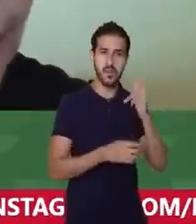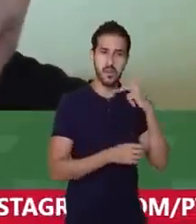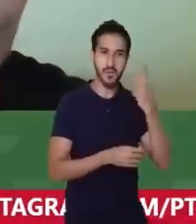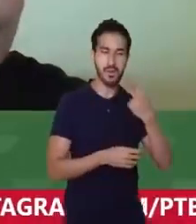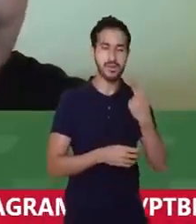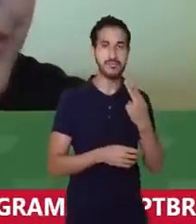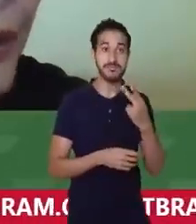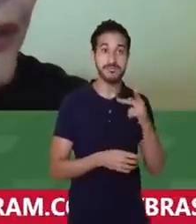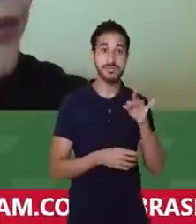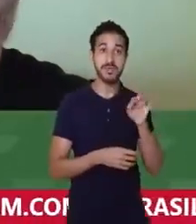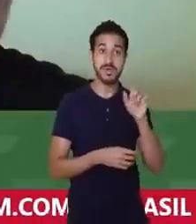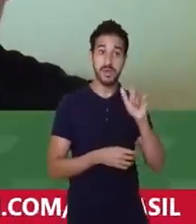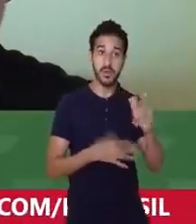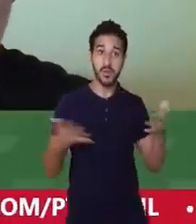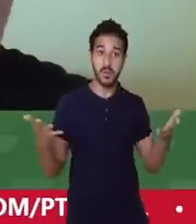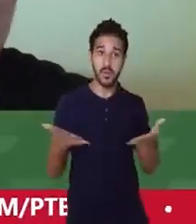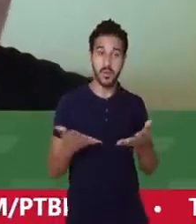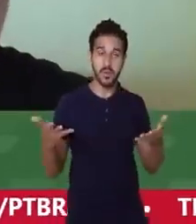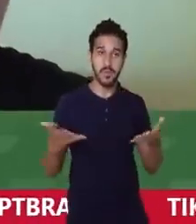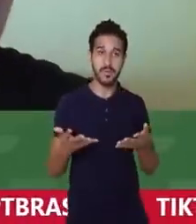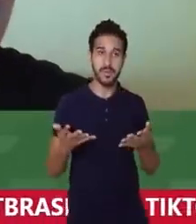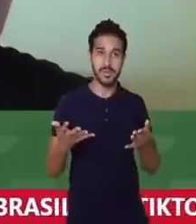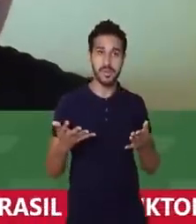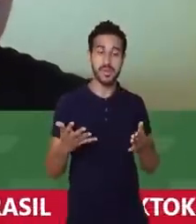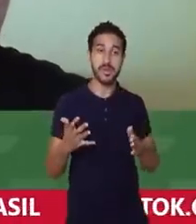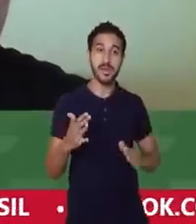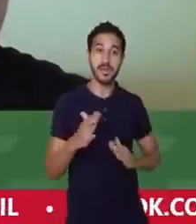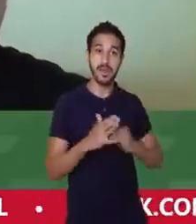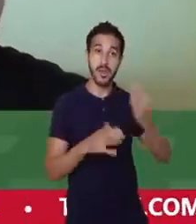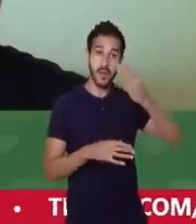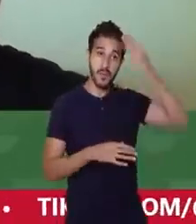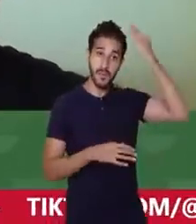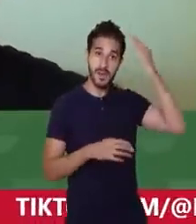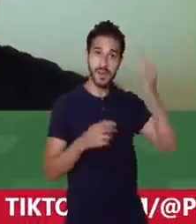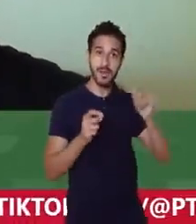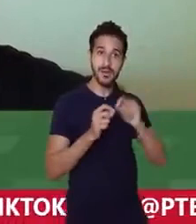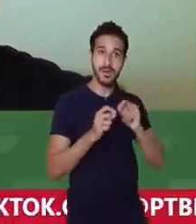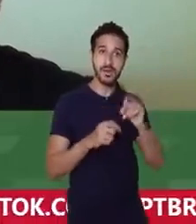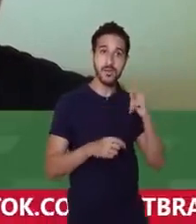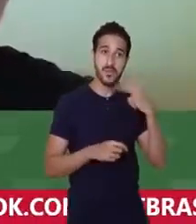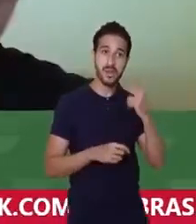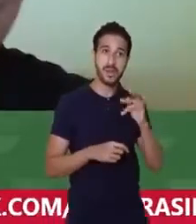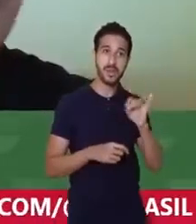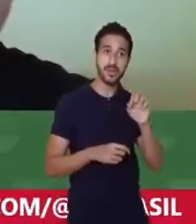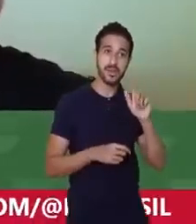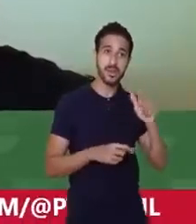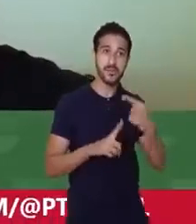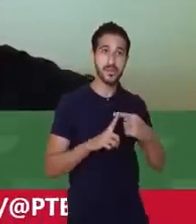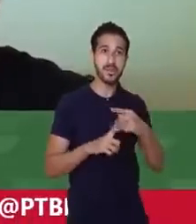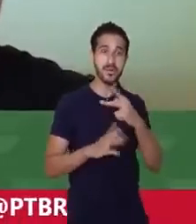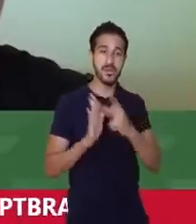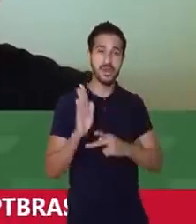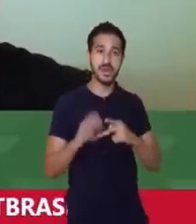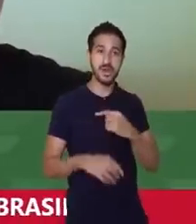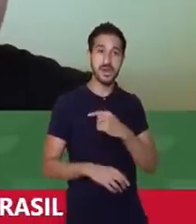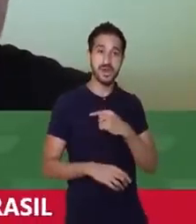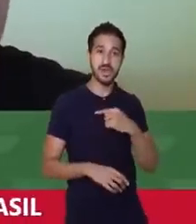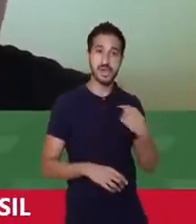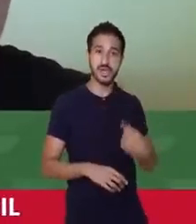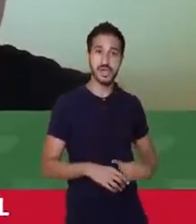política industrial. Hoje, até o Biden quer fazer política industrial porque tem um plano na China que